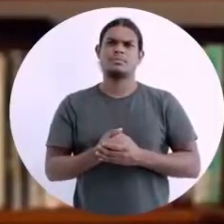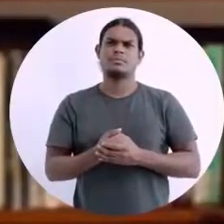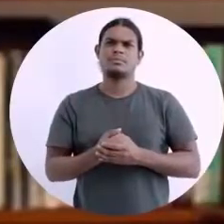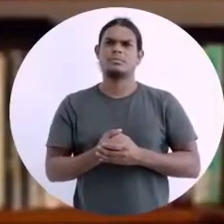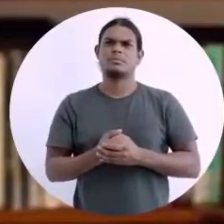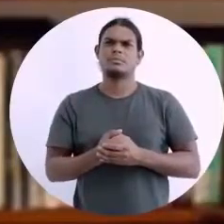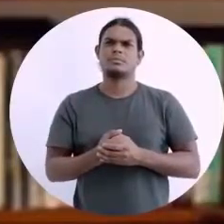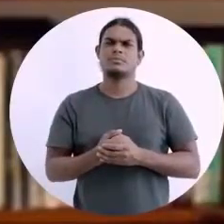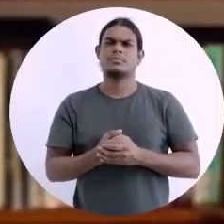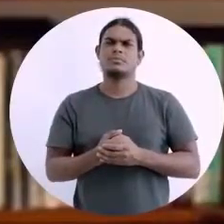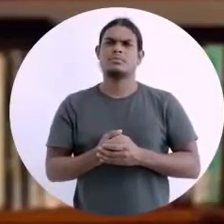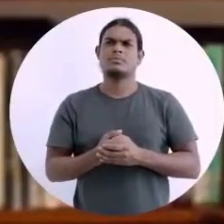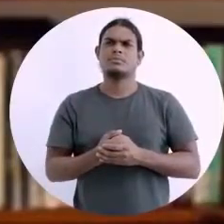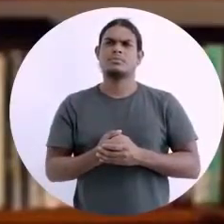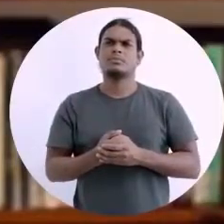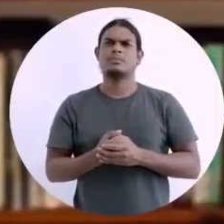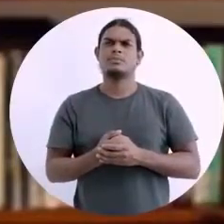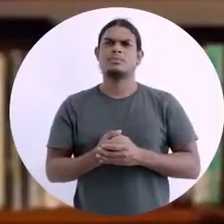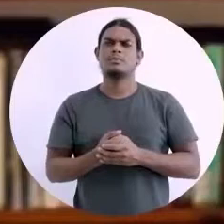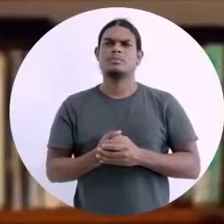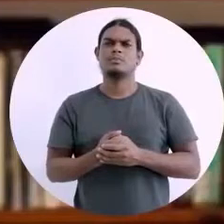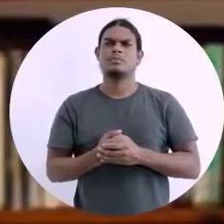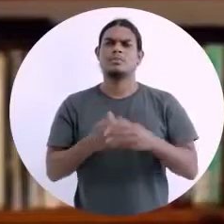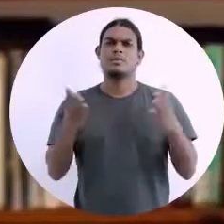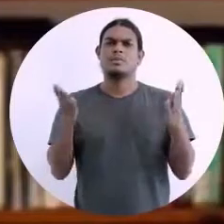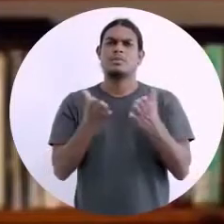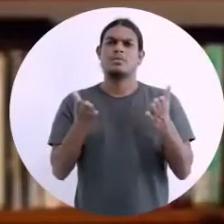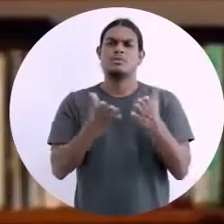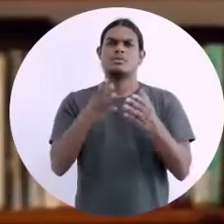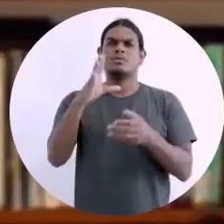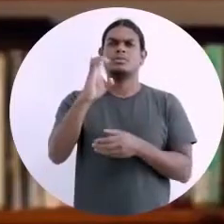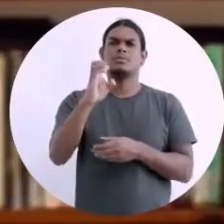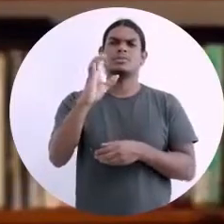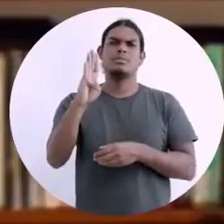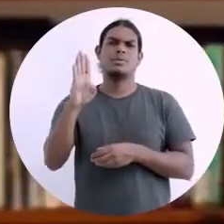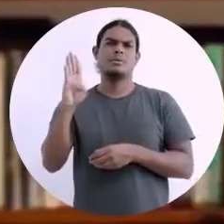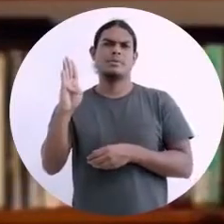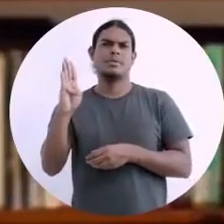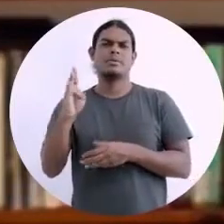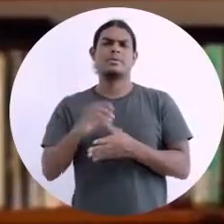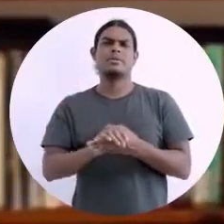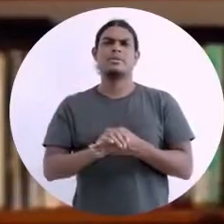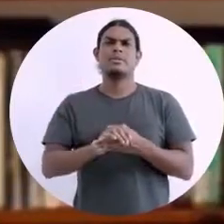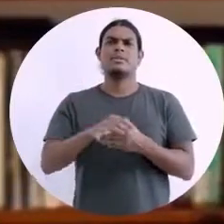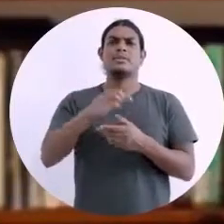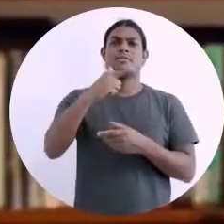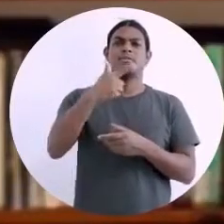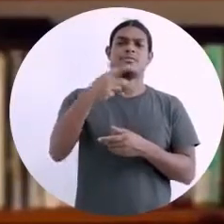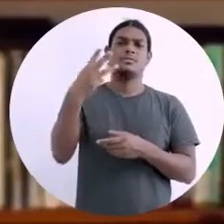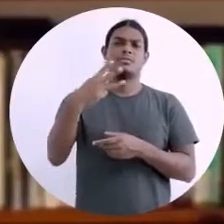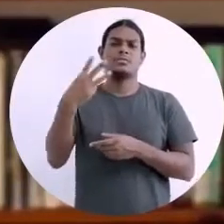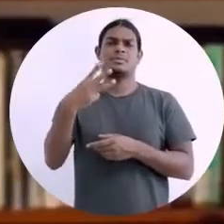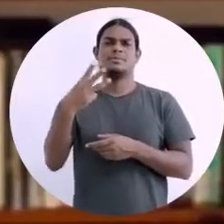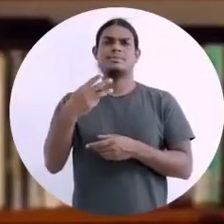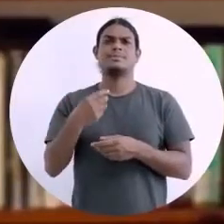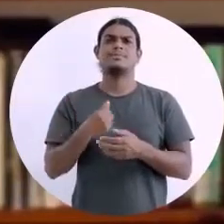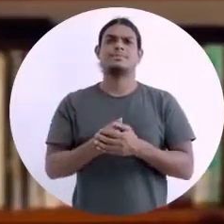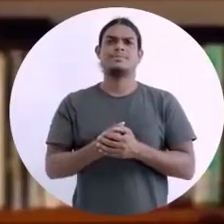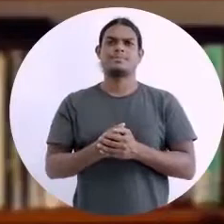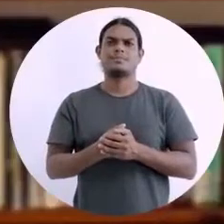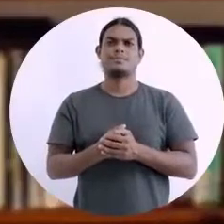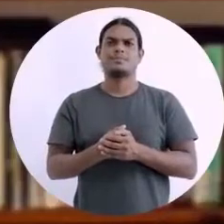que acompanhar o conhecimento. Hoje a CDD ela já está na sua 23ª edição. E